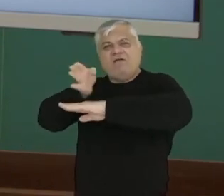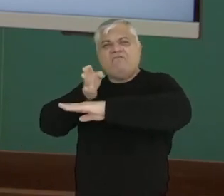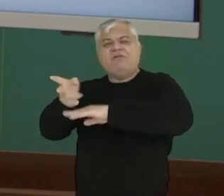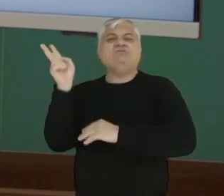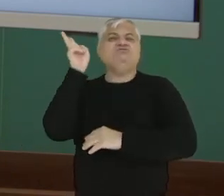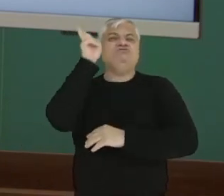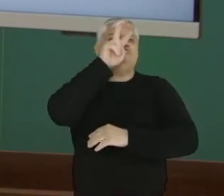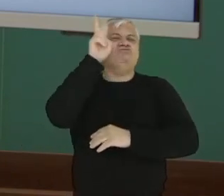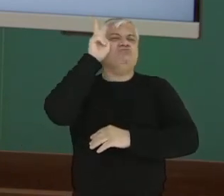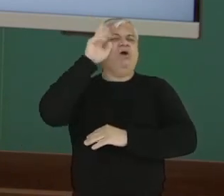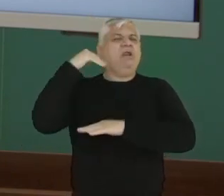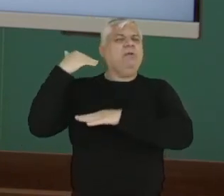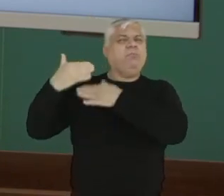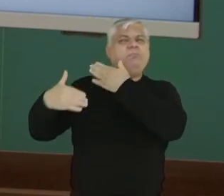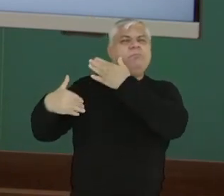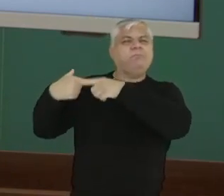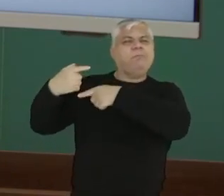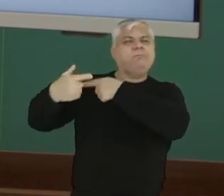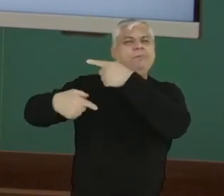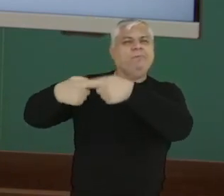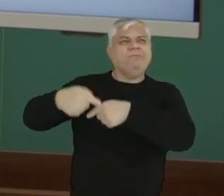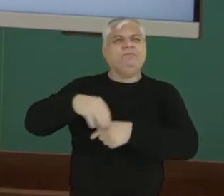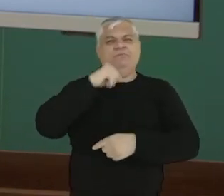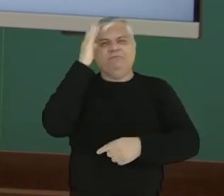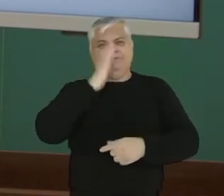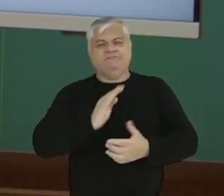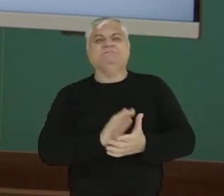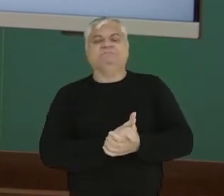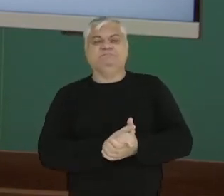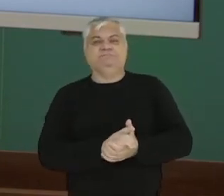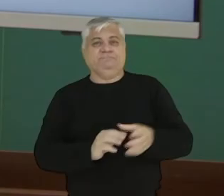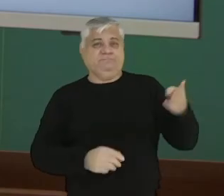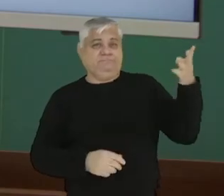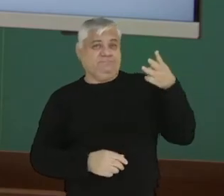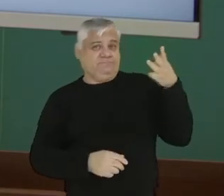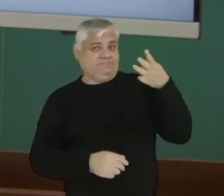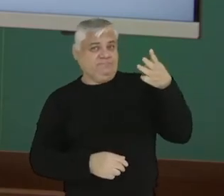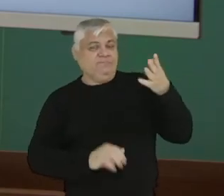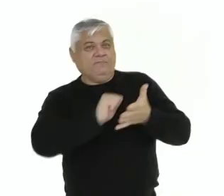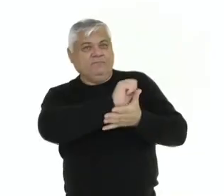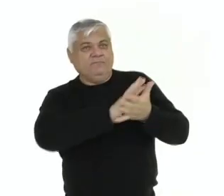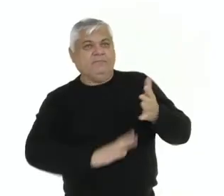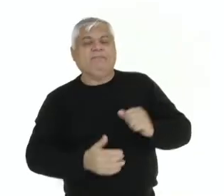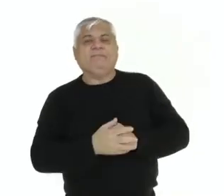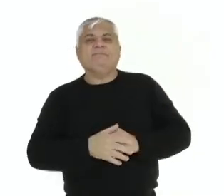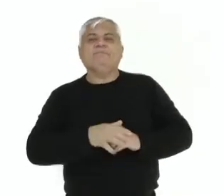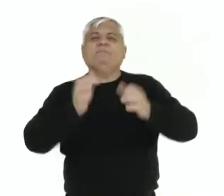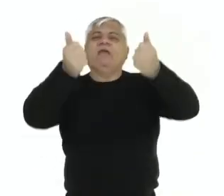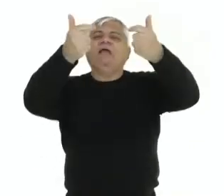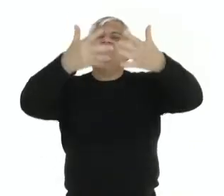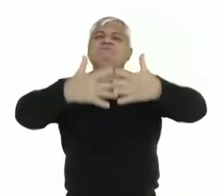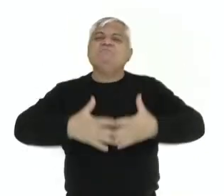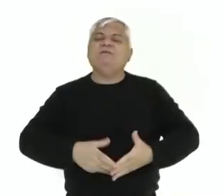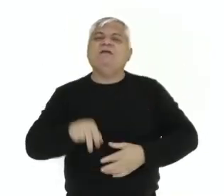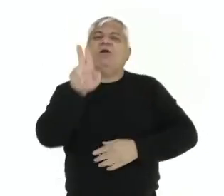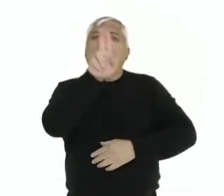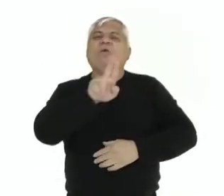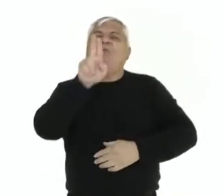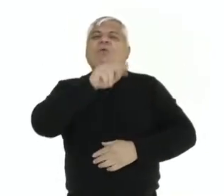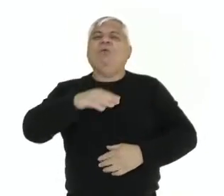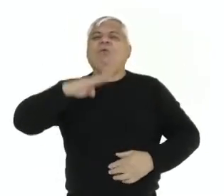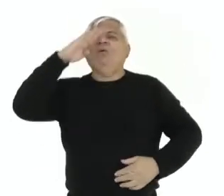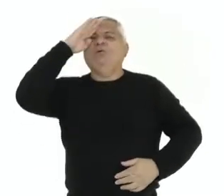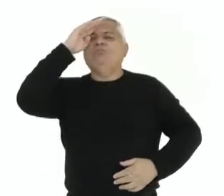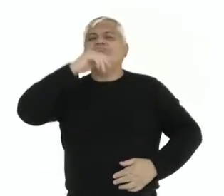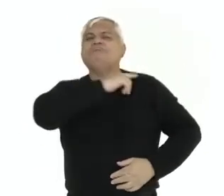sua trajetória dentro do Brasil. E aqui a gente tem uma atividade, né? Cite exemplos da utilização das Forças